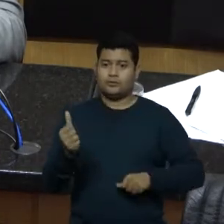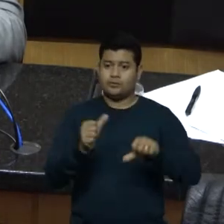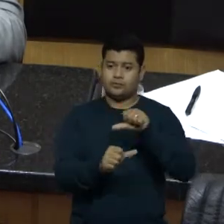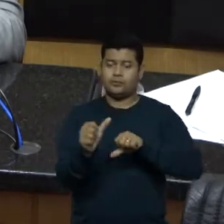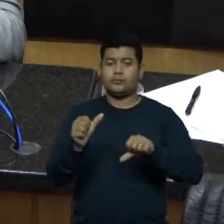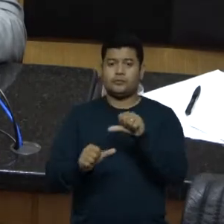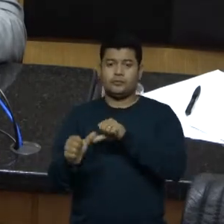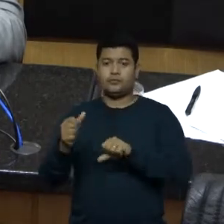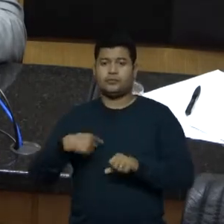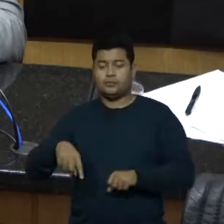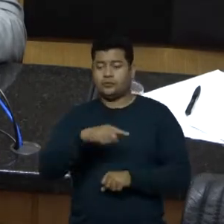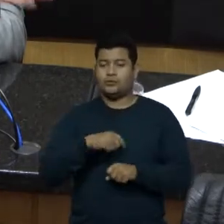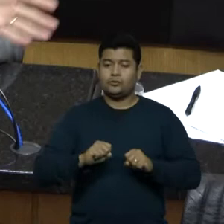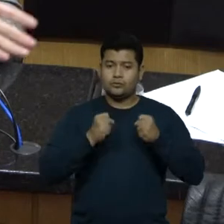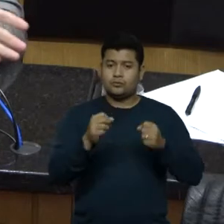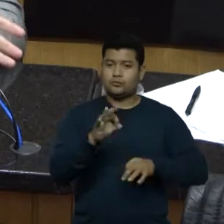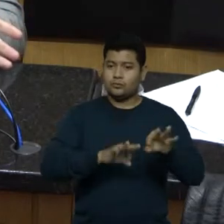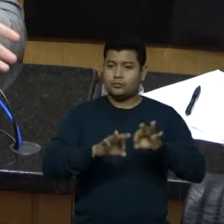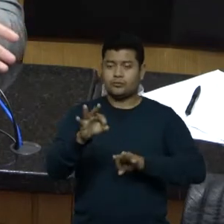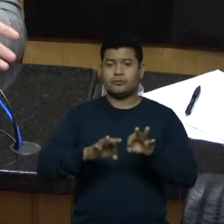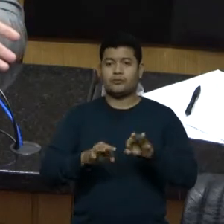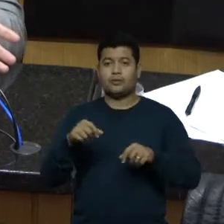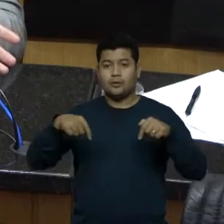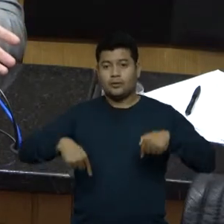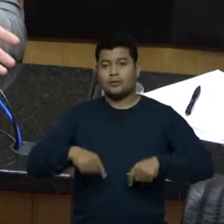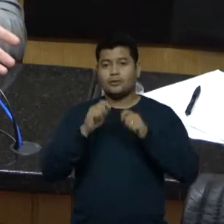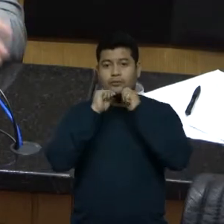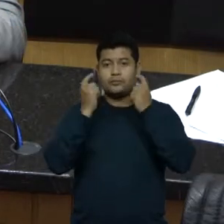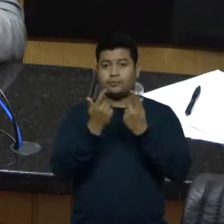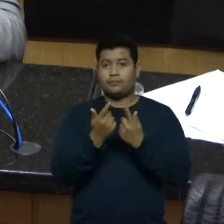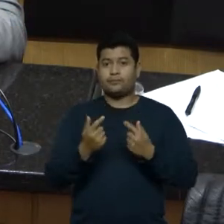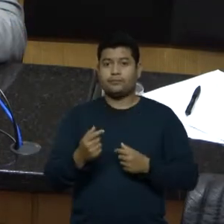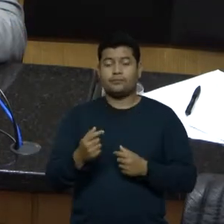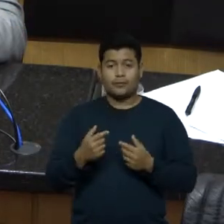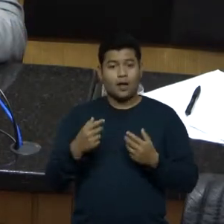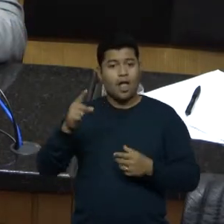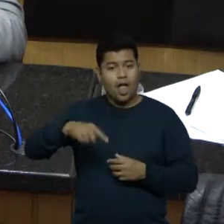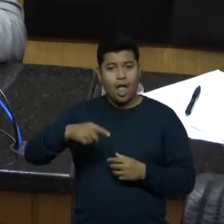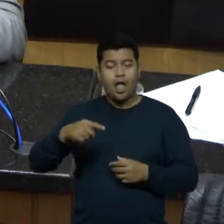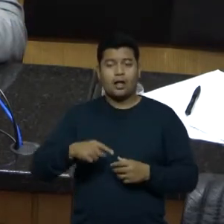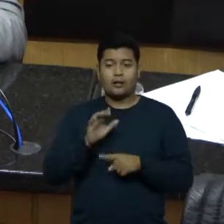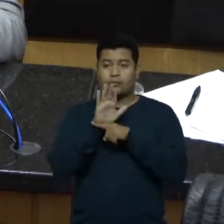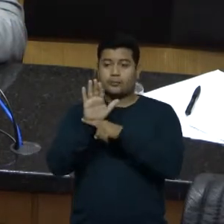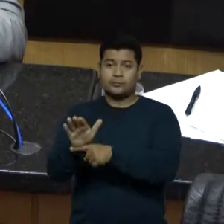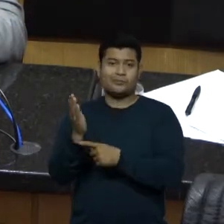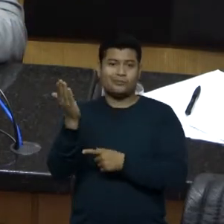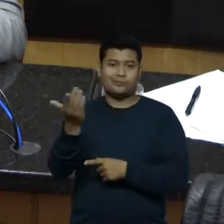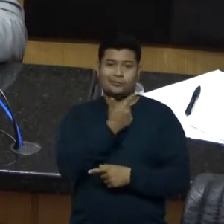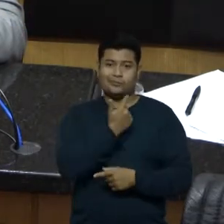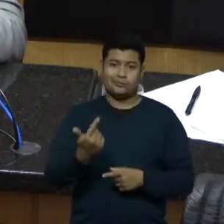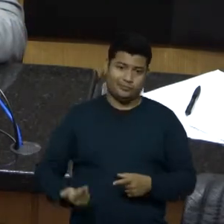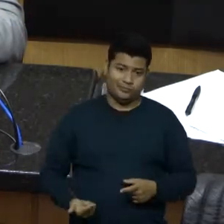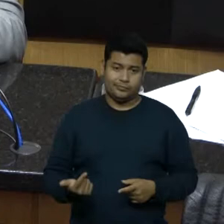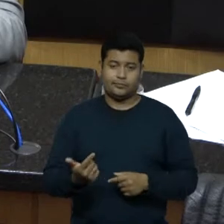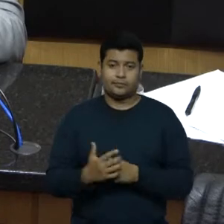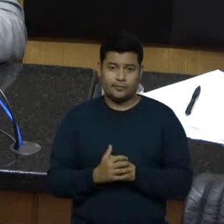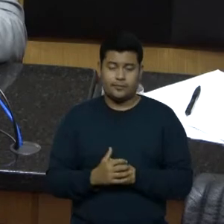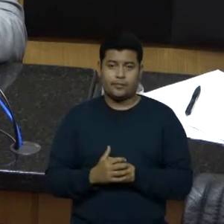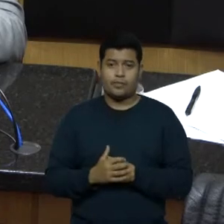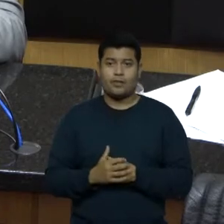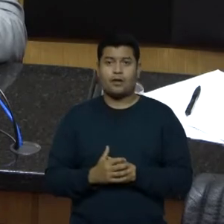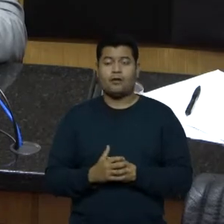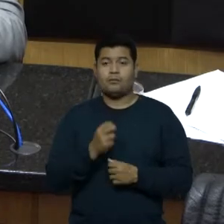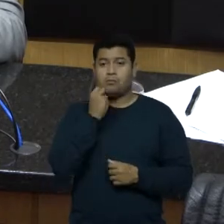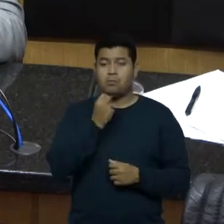fizemos aqui então para isso serve o Parlamento não é para ajustar Ai que bom que o governo enxergou né e